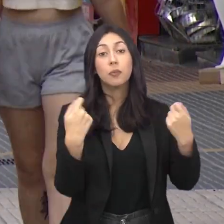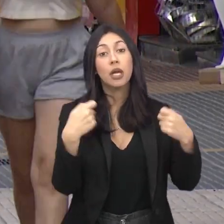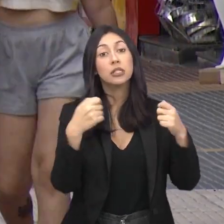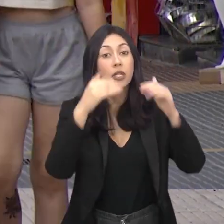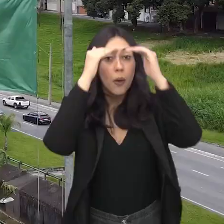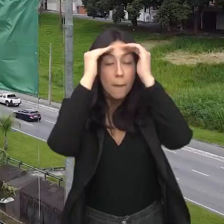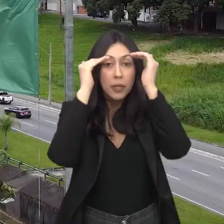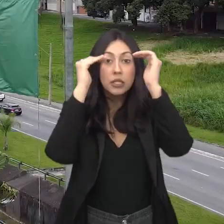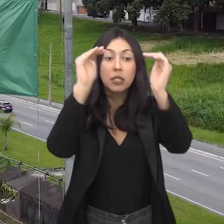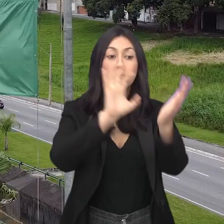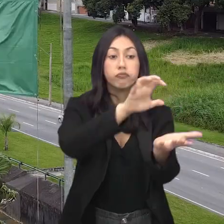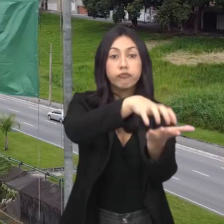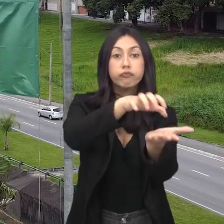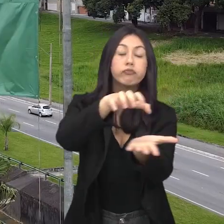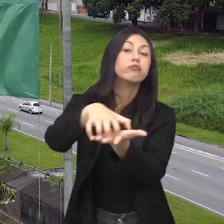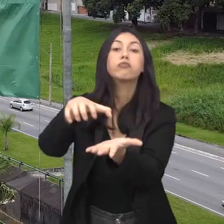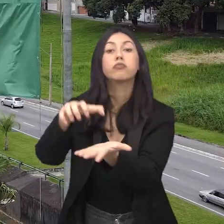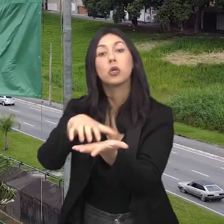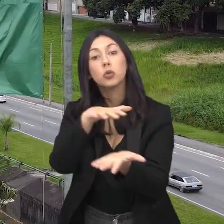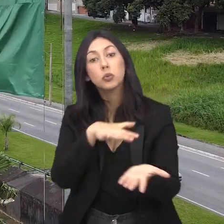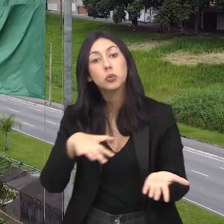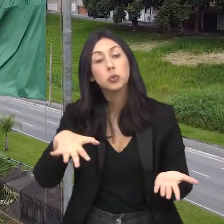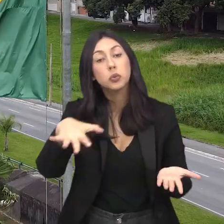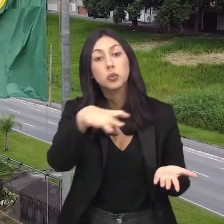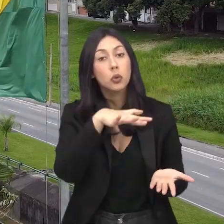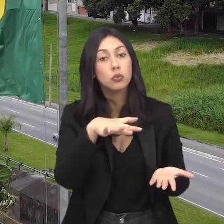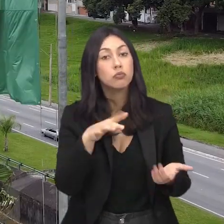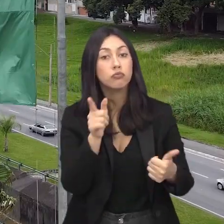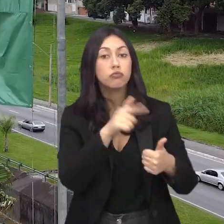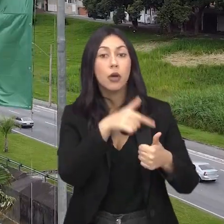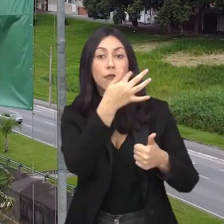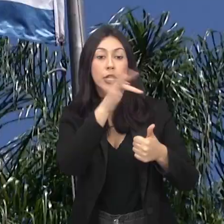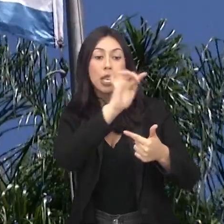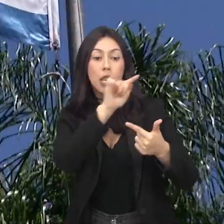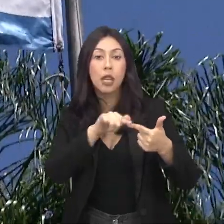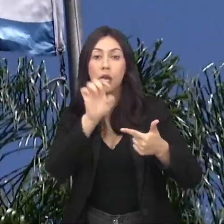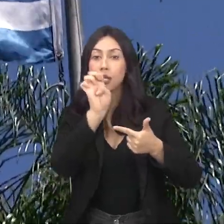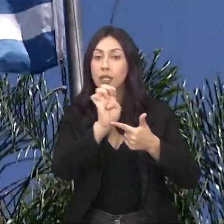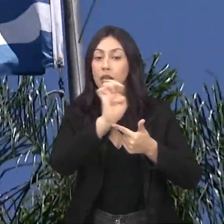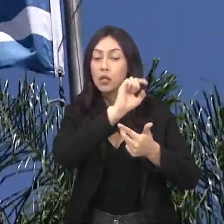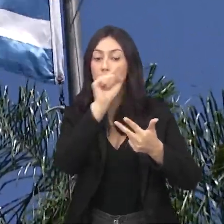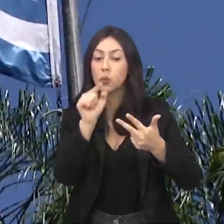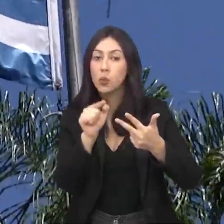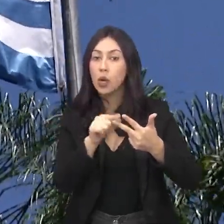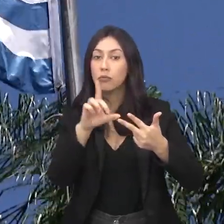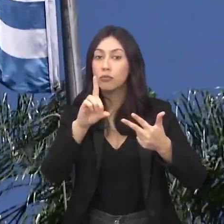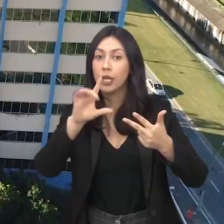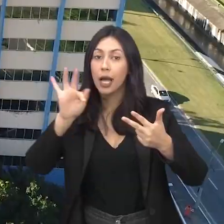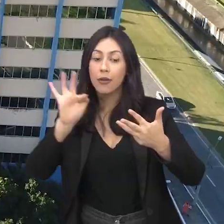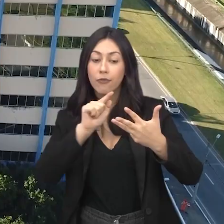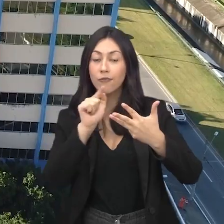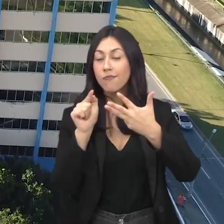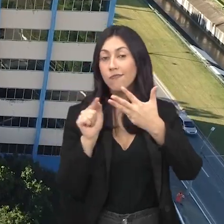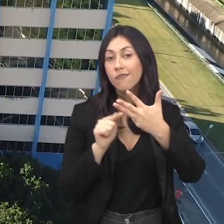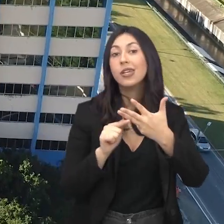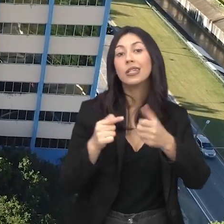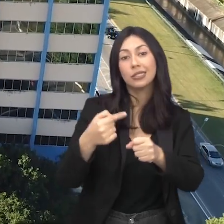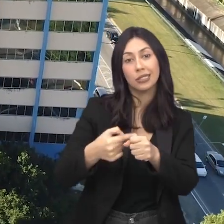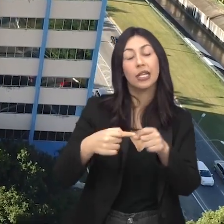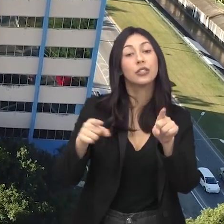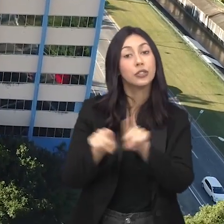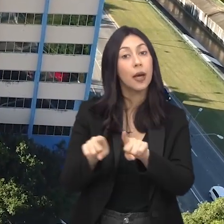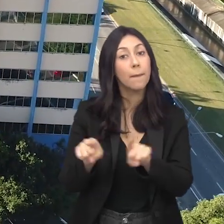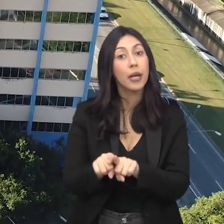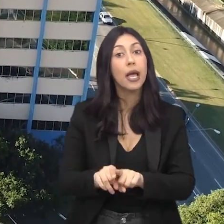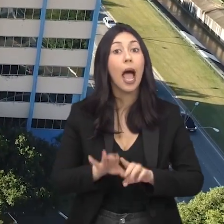aplicada e cumprida por órgãos e entidades da administração pública federal, estadual, distrital e municipal. E